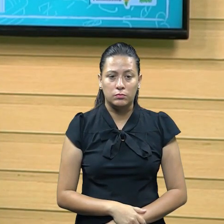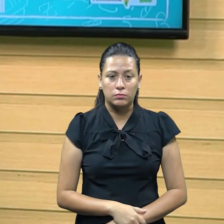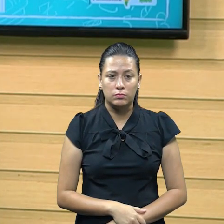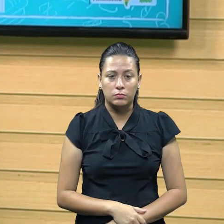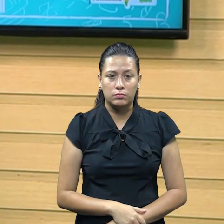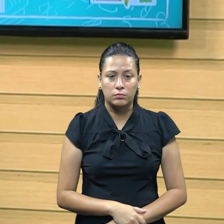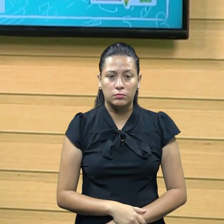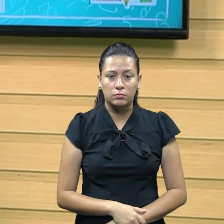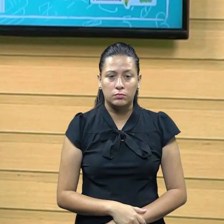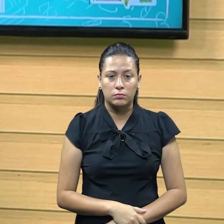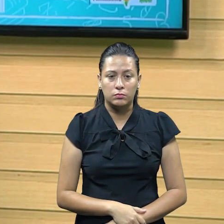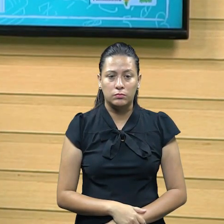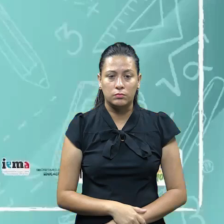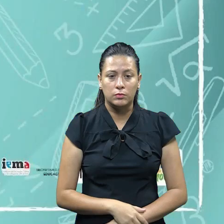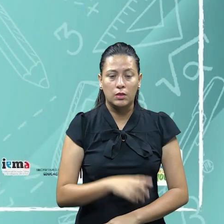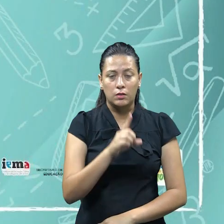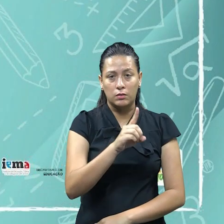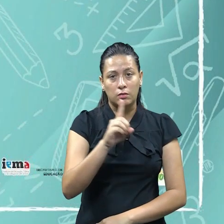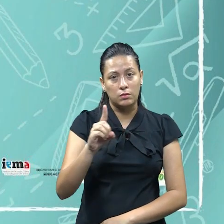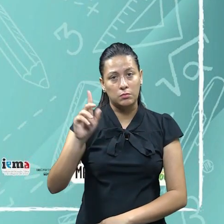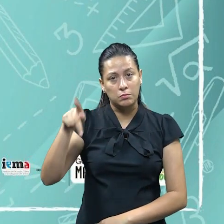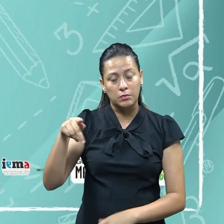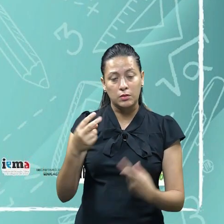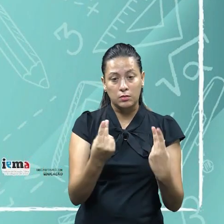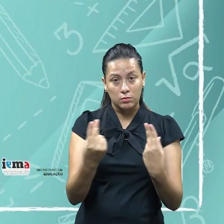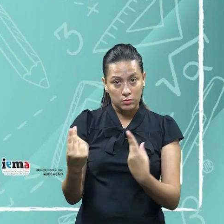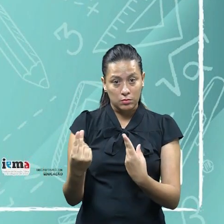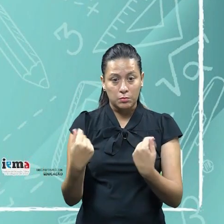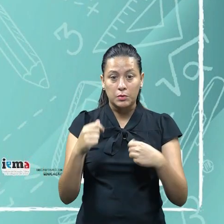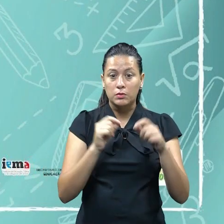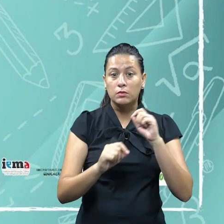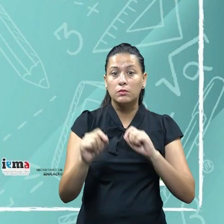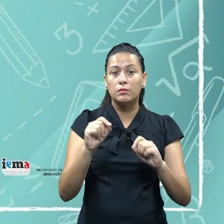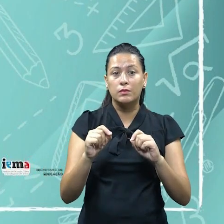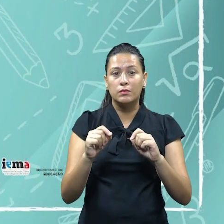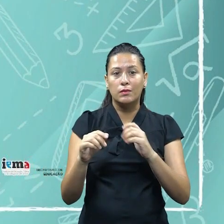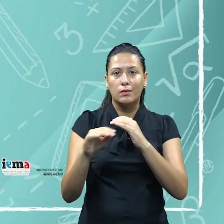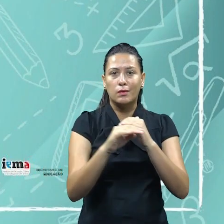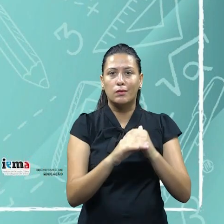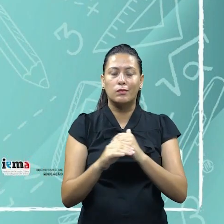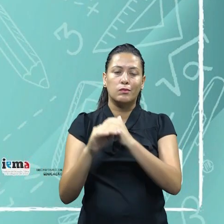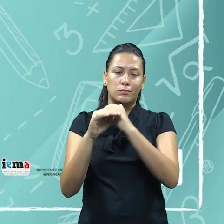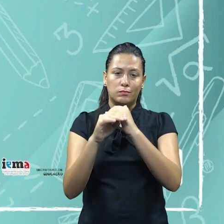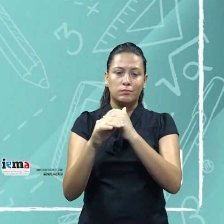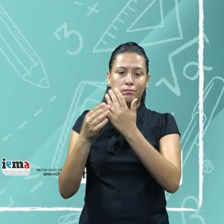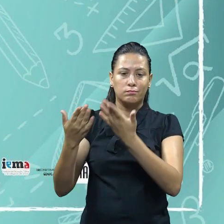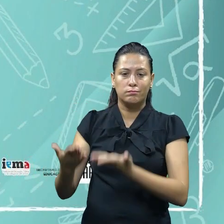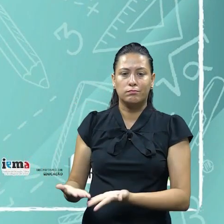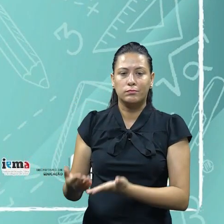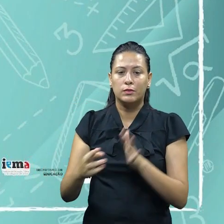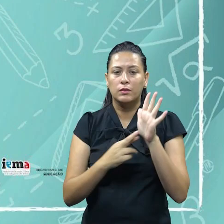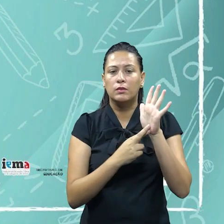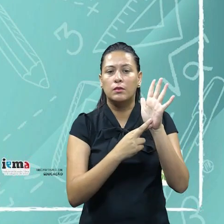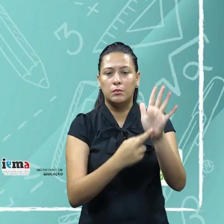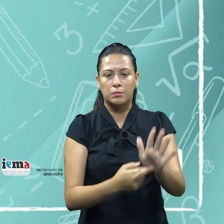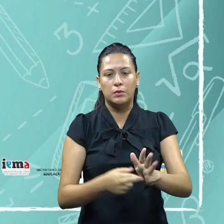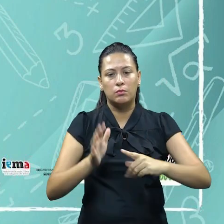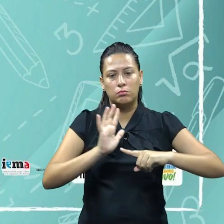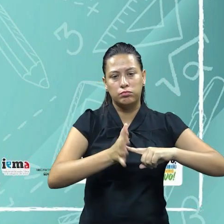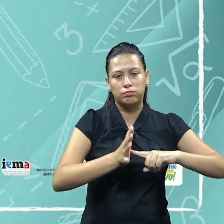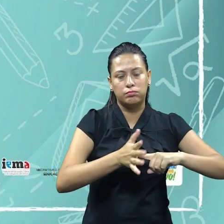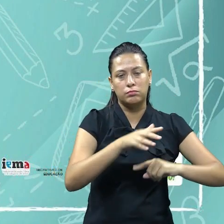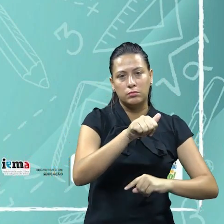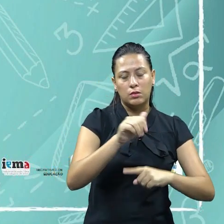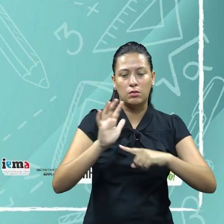diferença de potencial, numa mesma DDP, aí nós vamos fazer o que? A equipotencialização, representada por esses dois motores aqui,